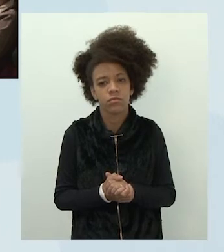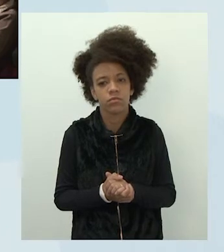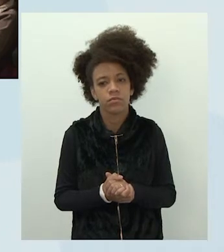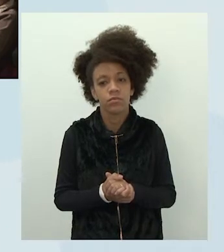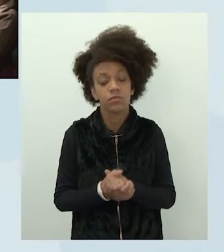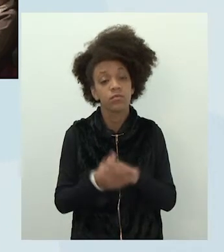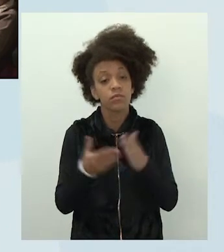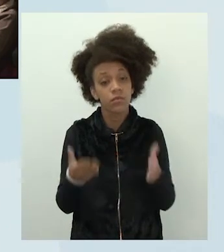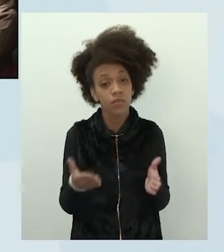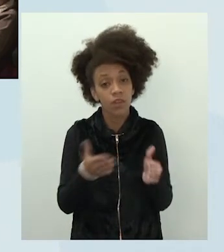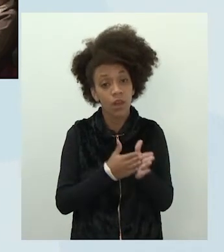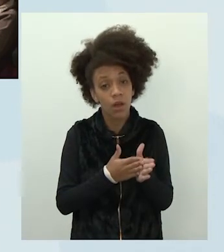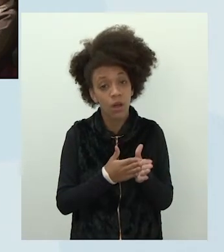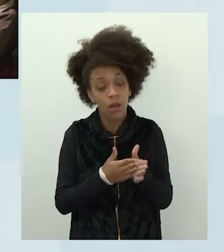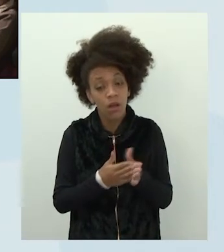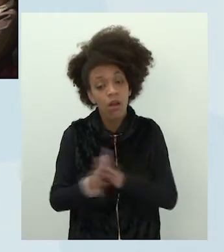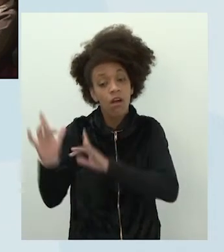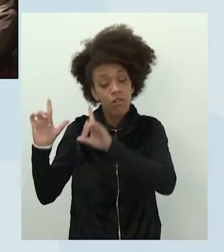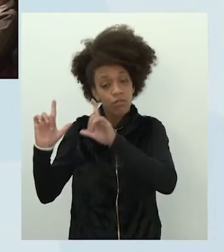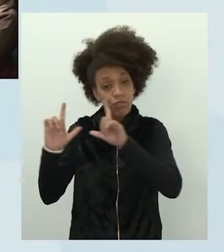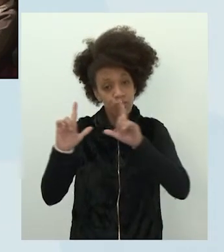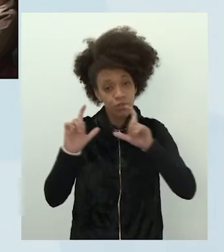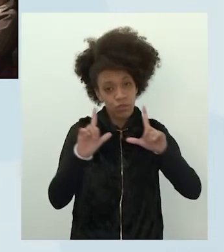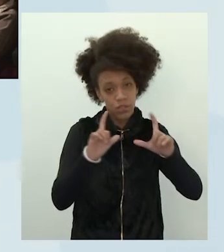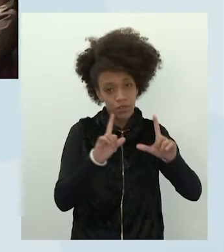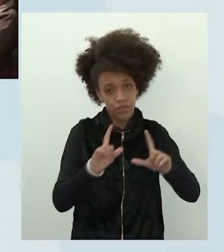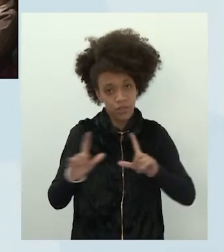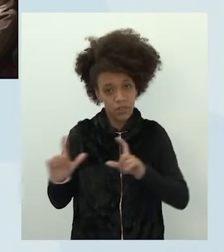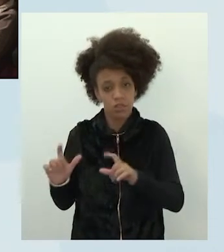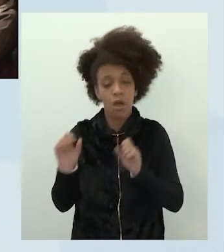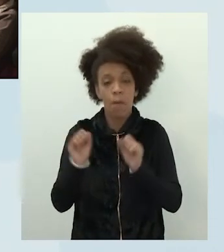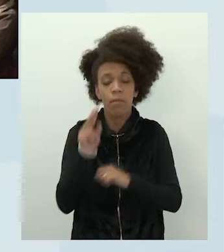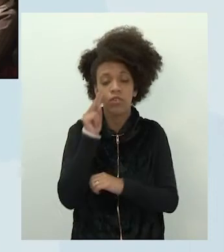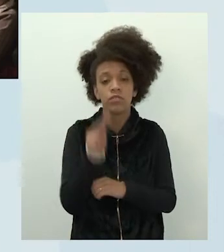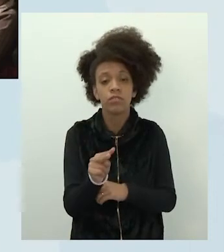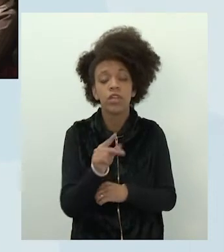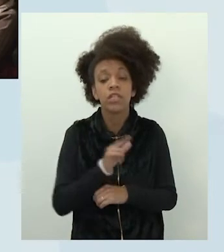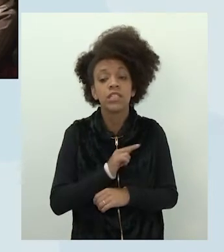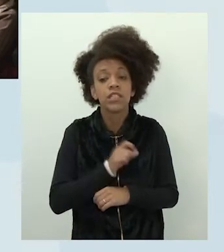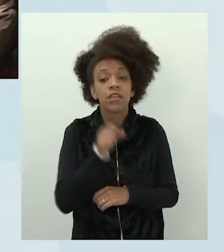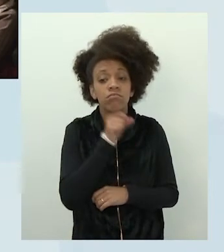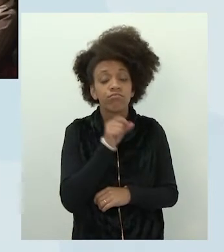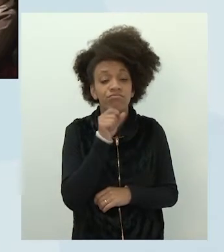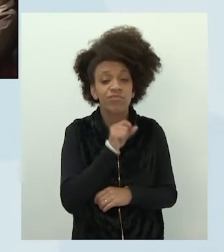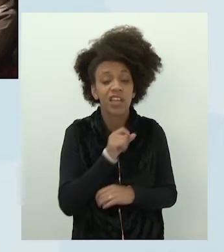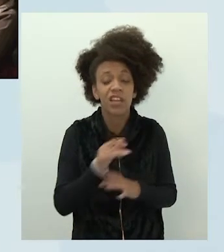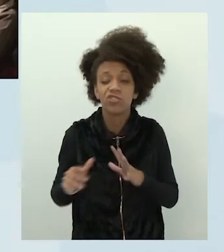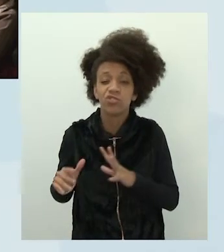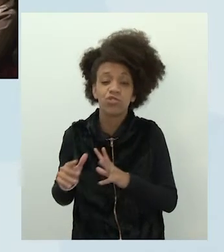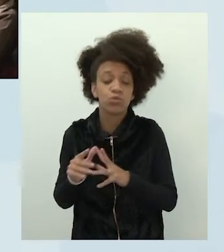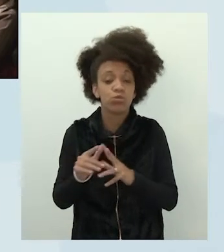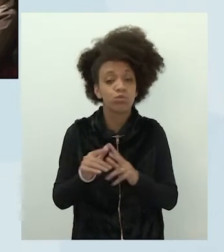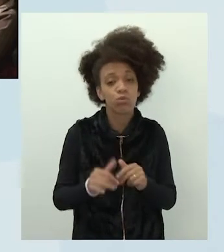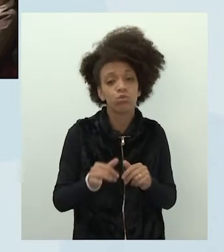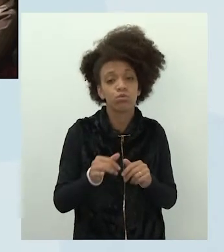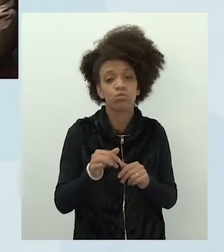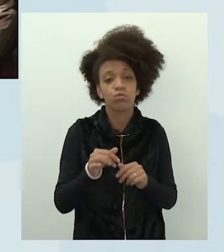Por essas fotografias, vocês podem ver que nós temos idosos de todos os